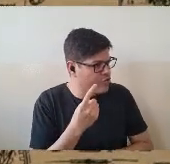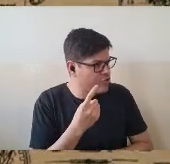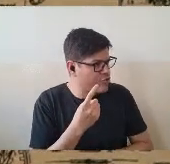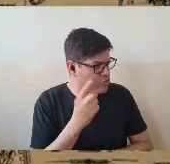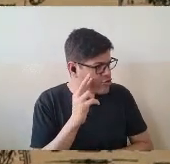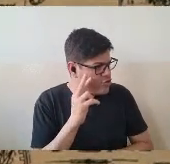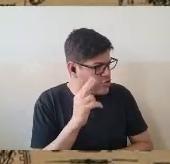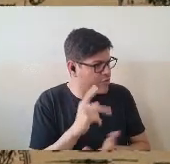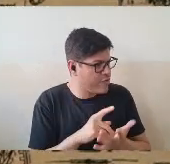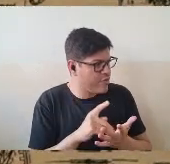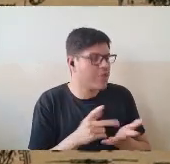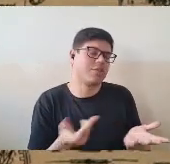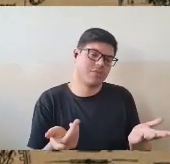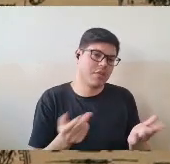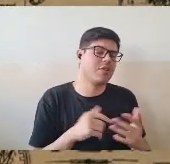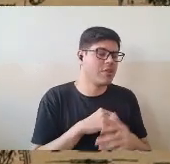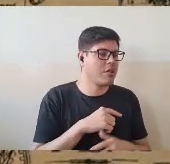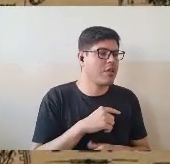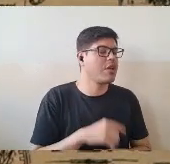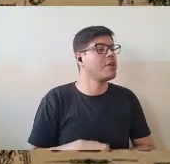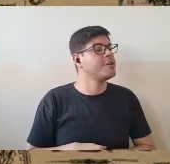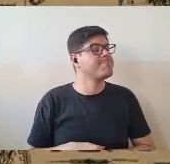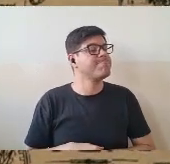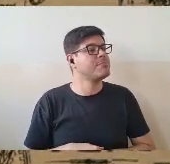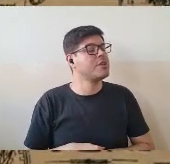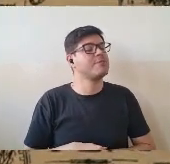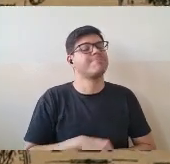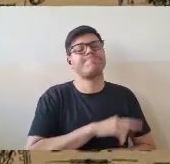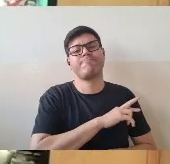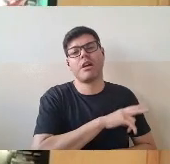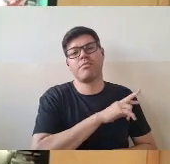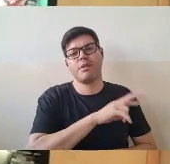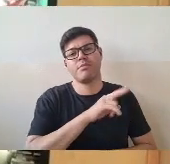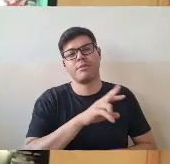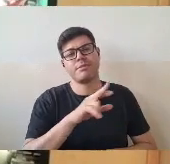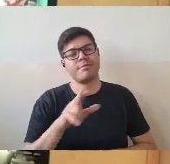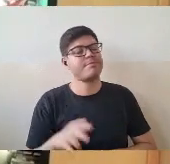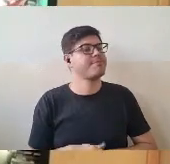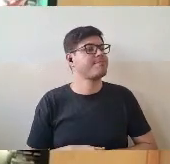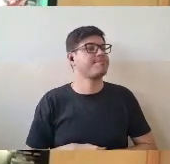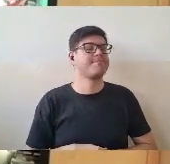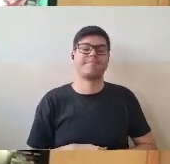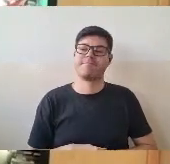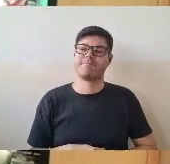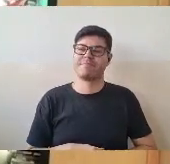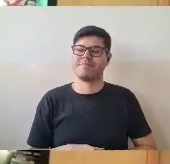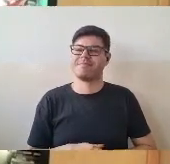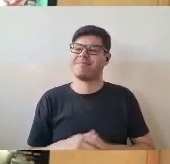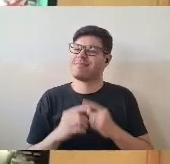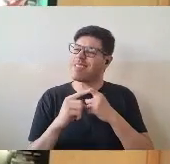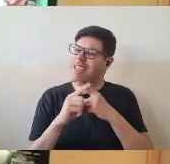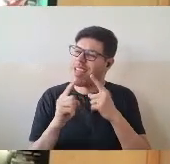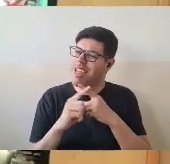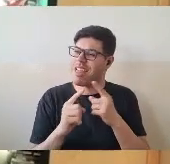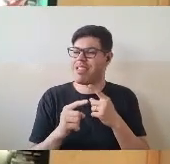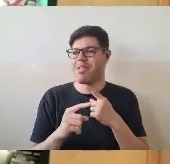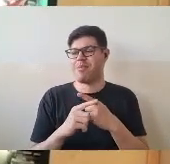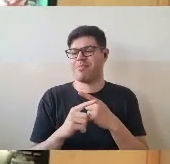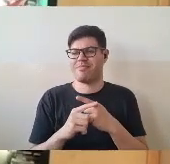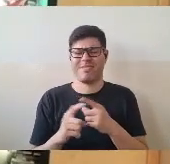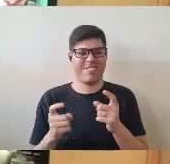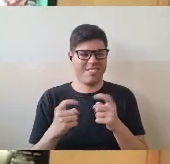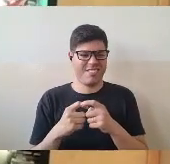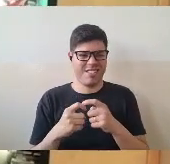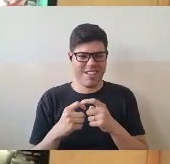está... A turma criticava um pouco, que falava assim, o doutor Jardel dá antibiótico muito forte para criança, mas dá para matar logo a cobra, né? Percebe?